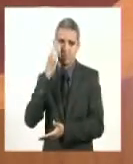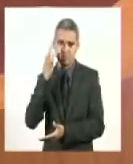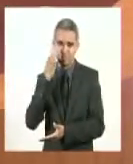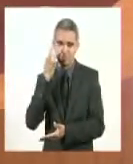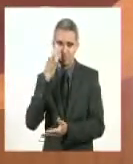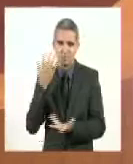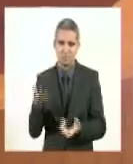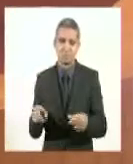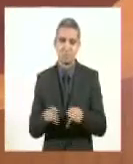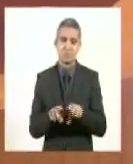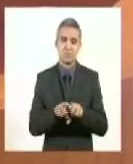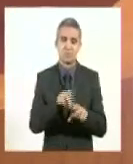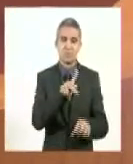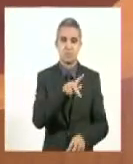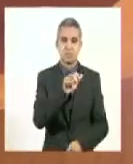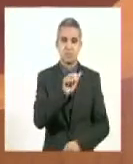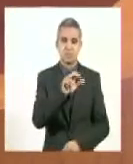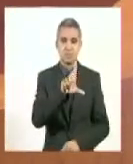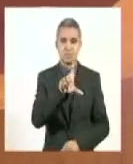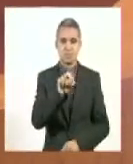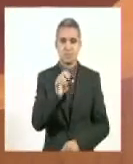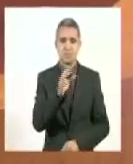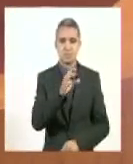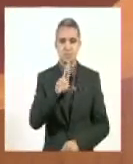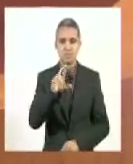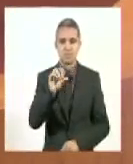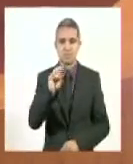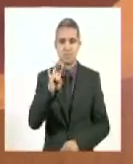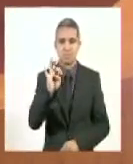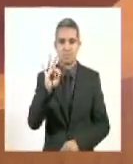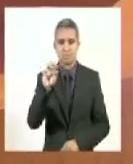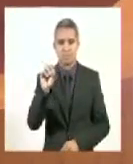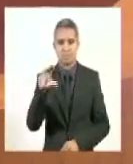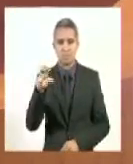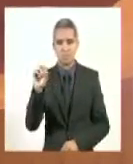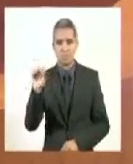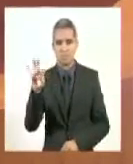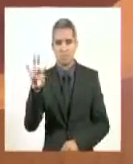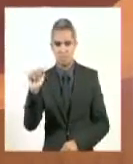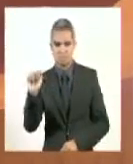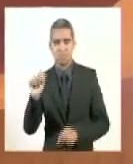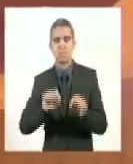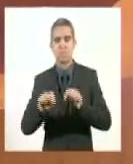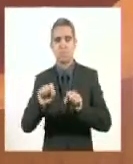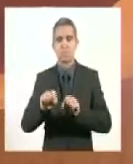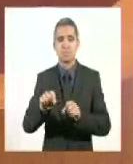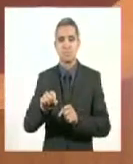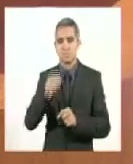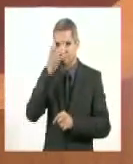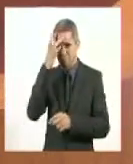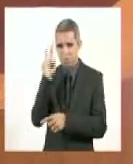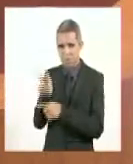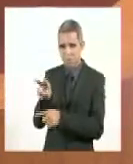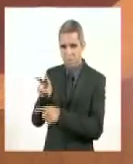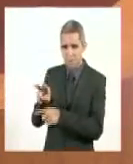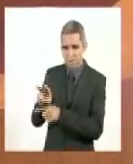Paulo Roberto Costa diz que ninguém empresta nada, depois tem o dinheiro de volta.